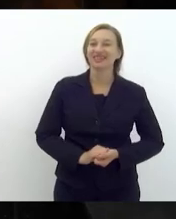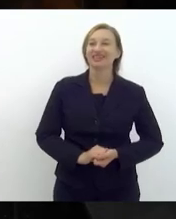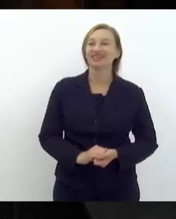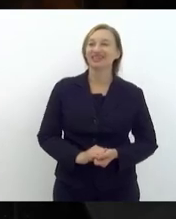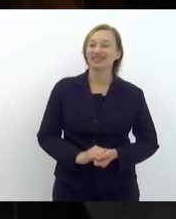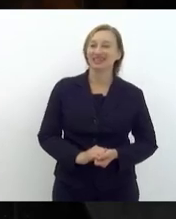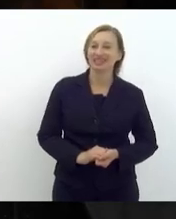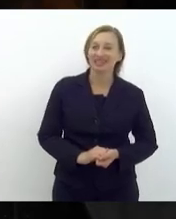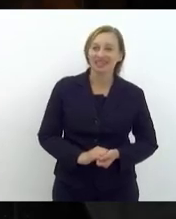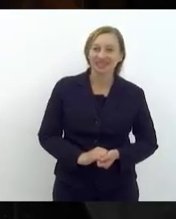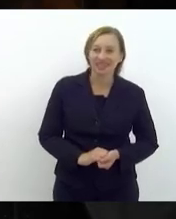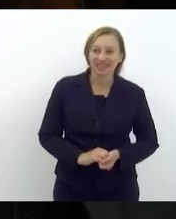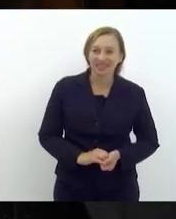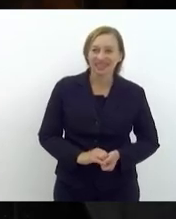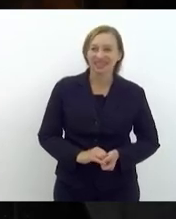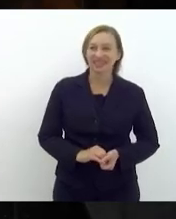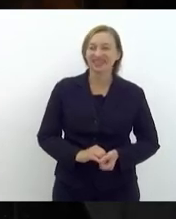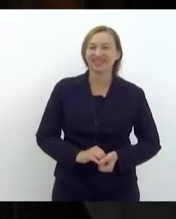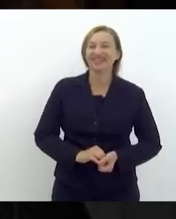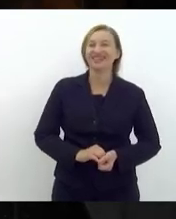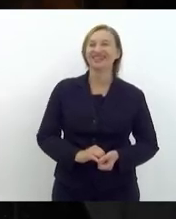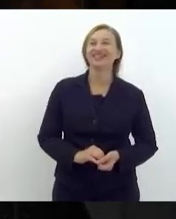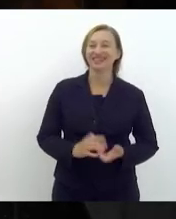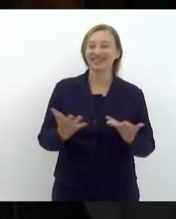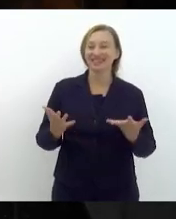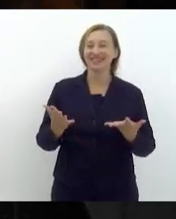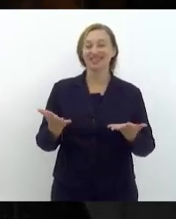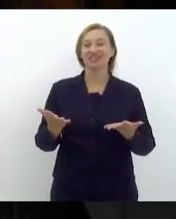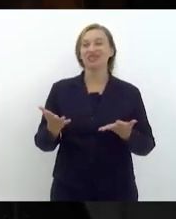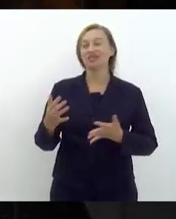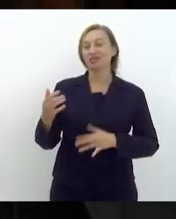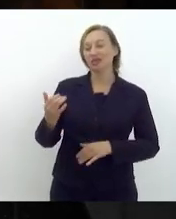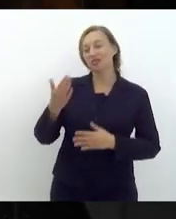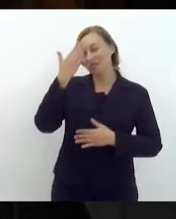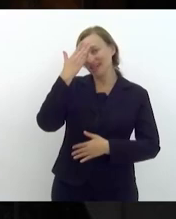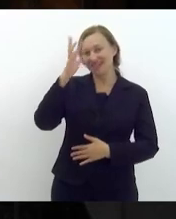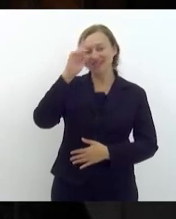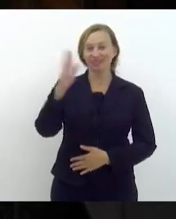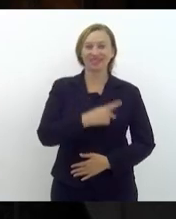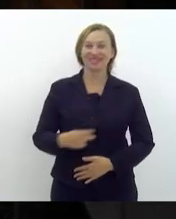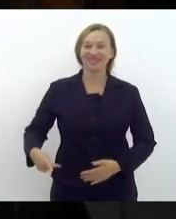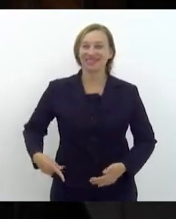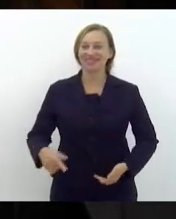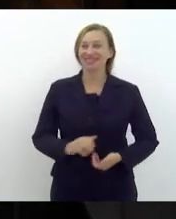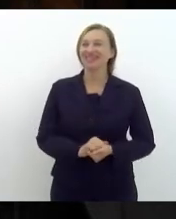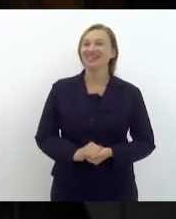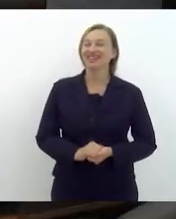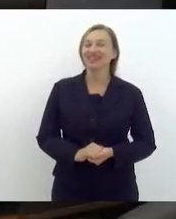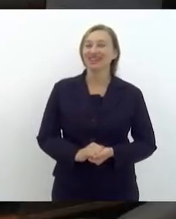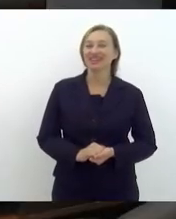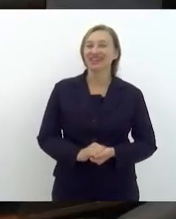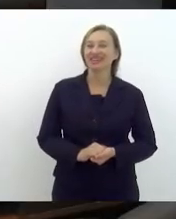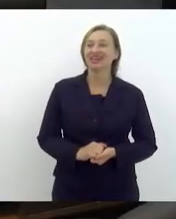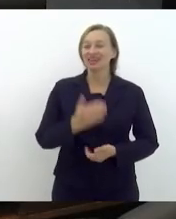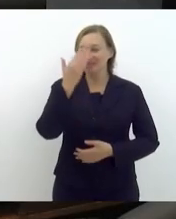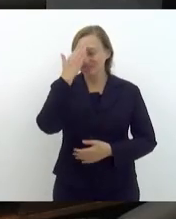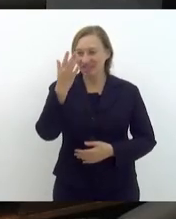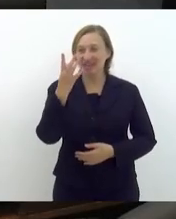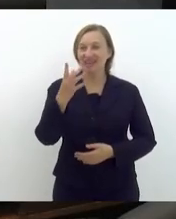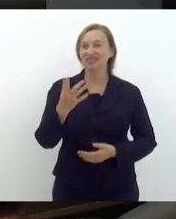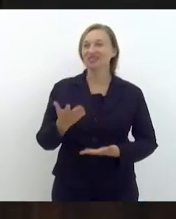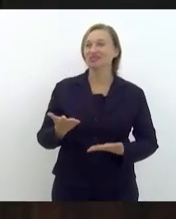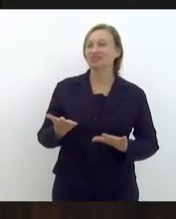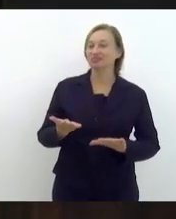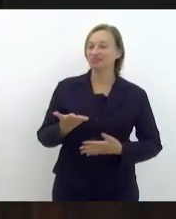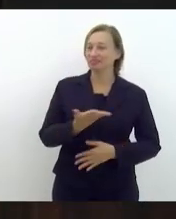instantes que abordou esse assunto em momento muito próprio Muito obrigado senhor presidente Obrigado querida Deputado